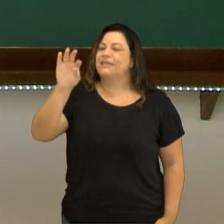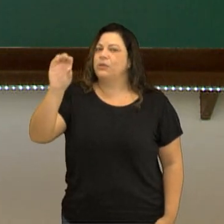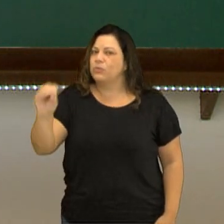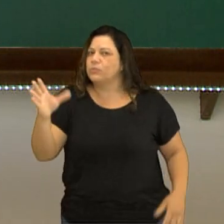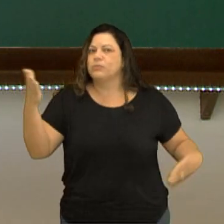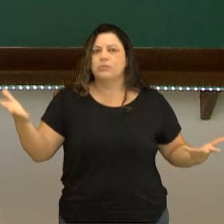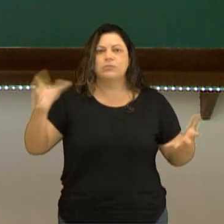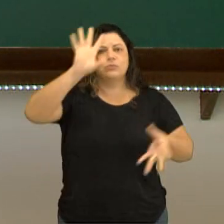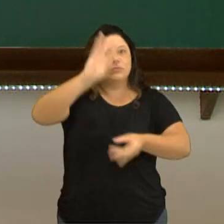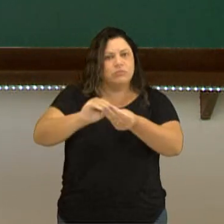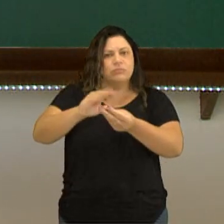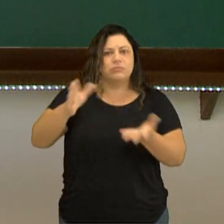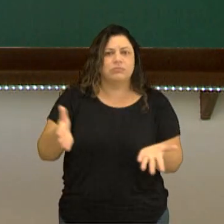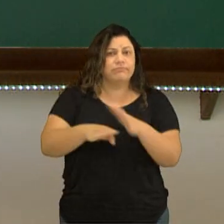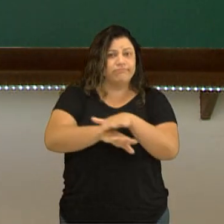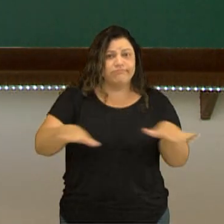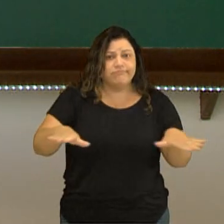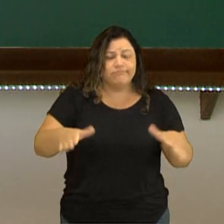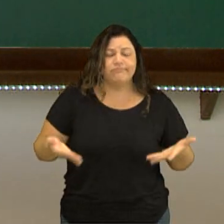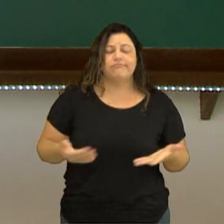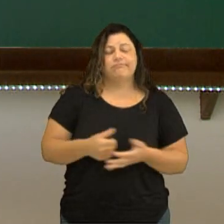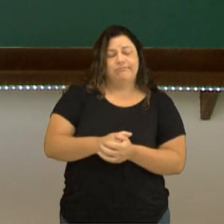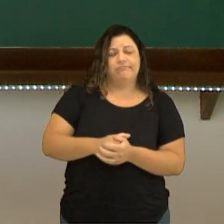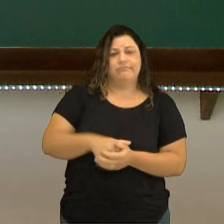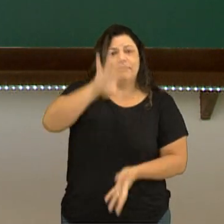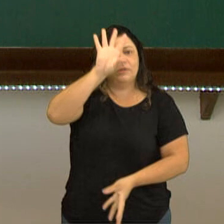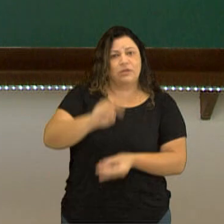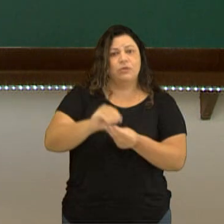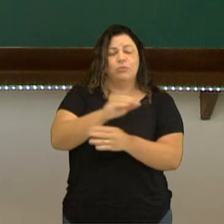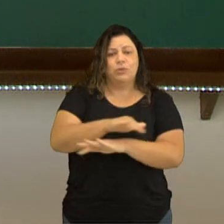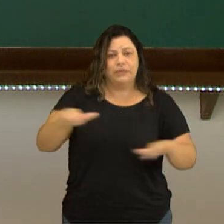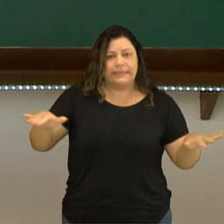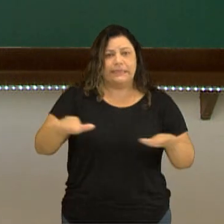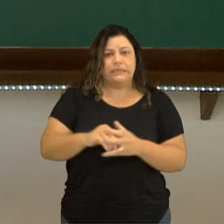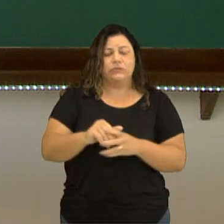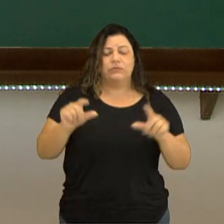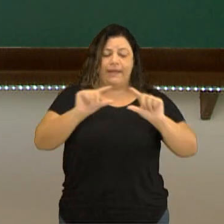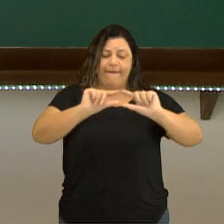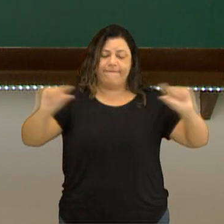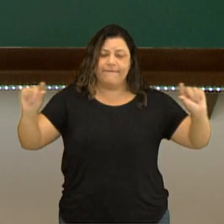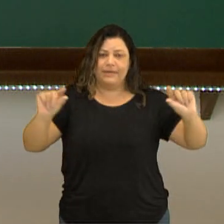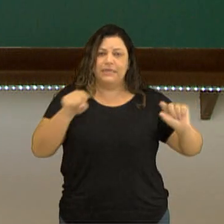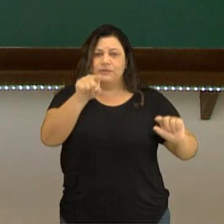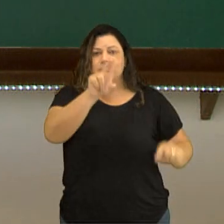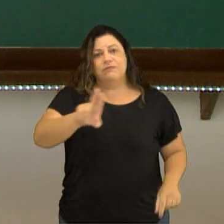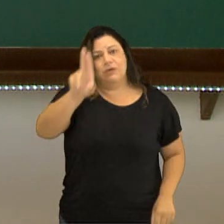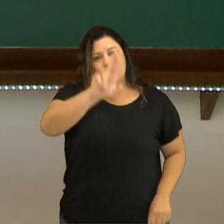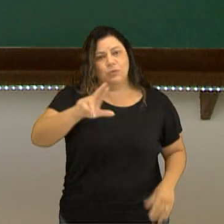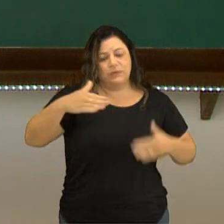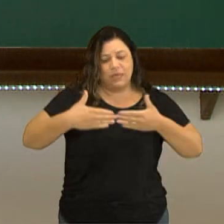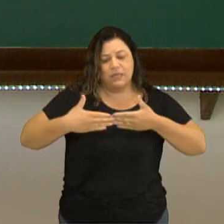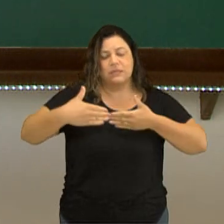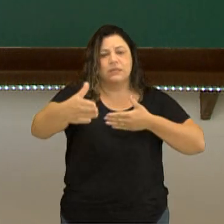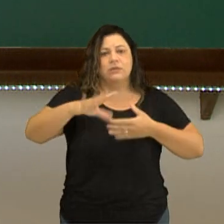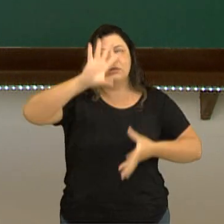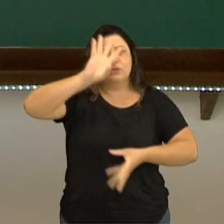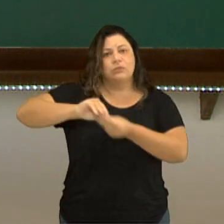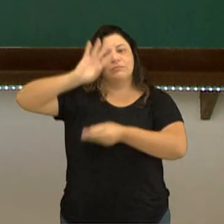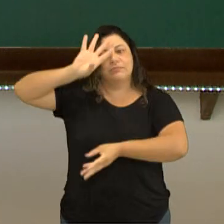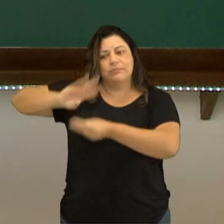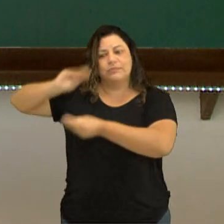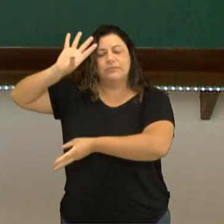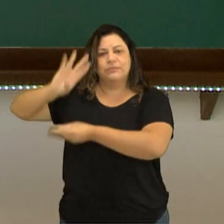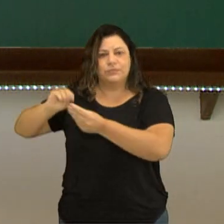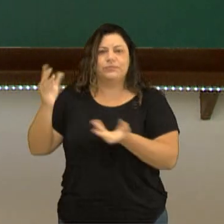de conclusão. Tudo bem que a frase que você vai usar na sequência é a conclusão do seu pensamento, a conclusão do